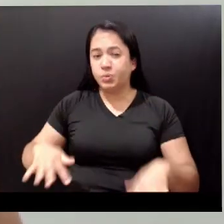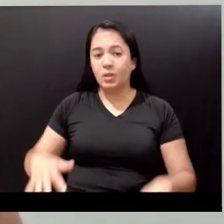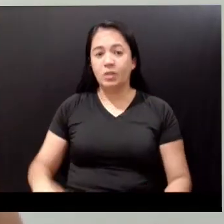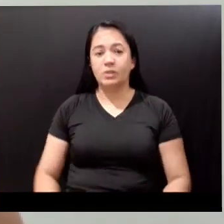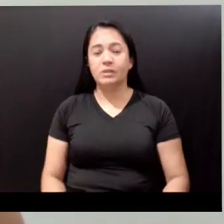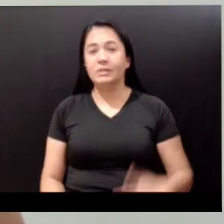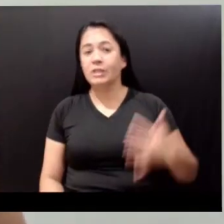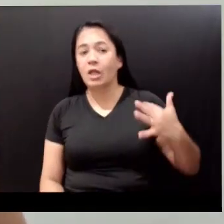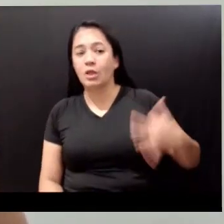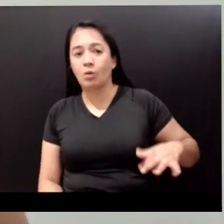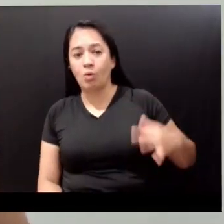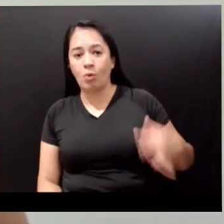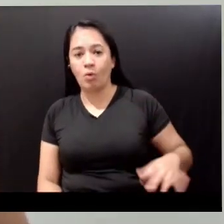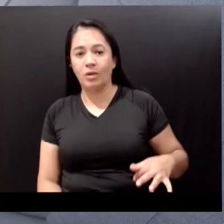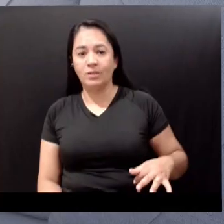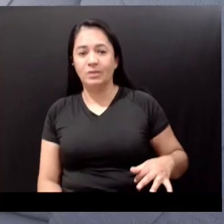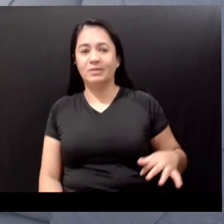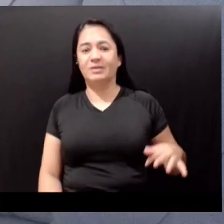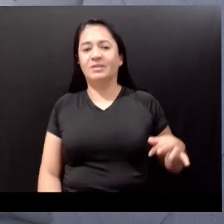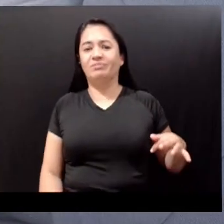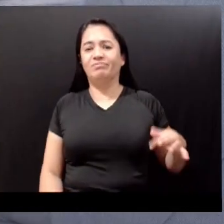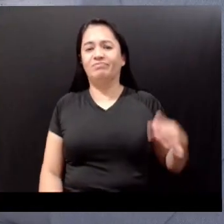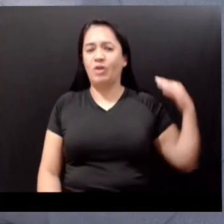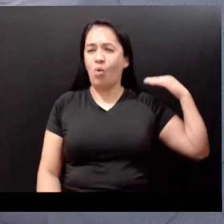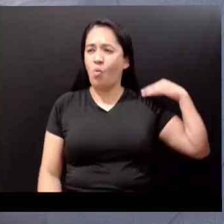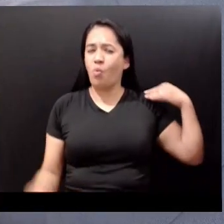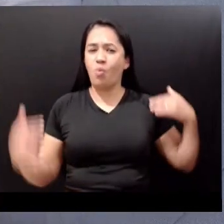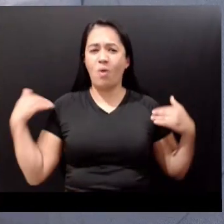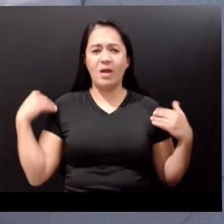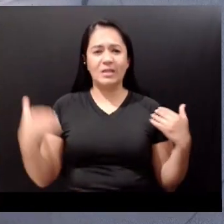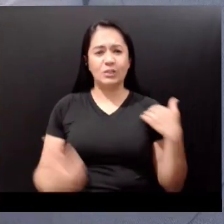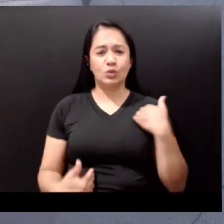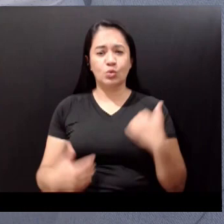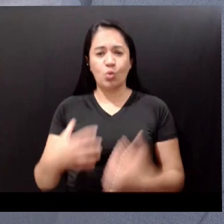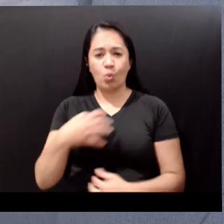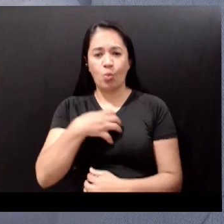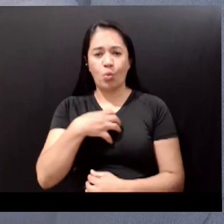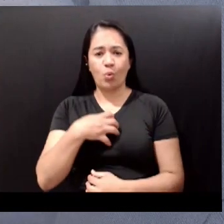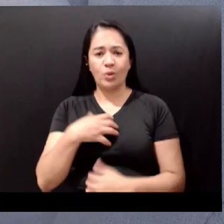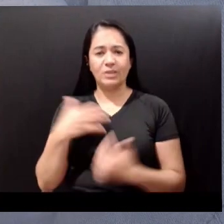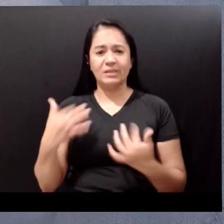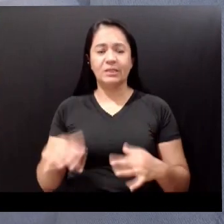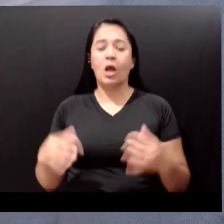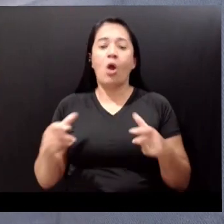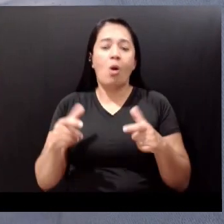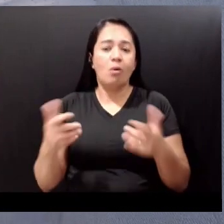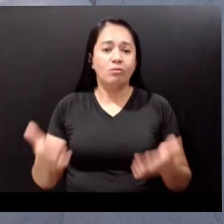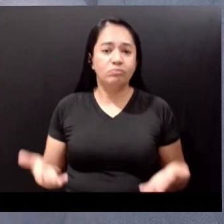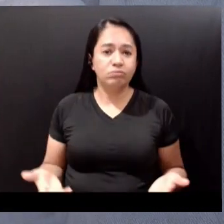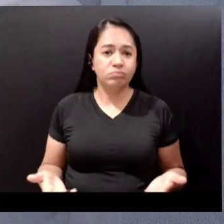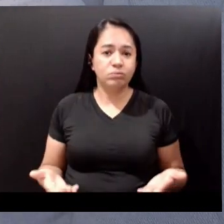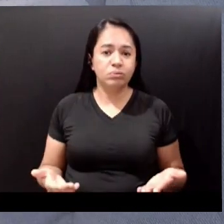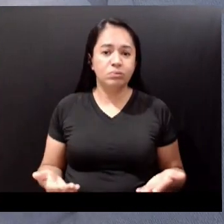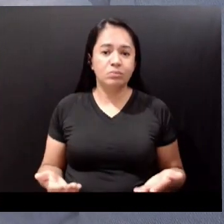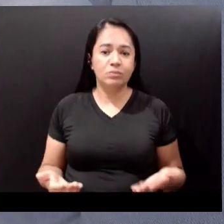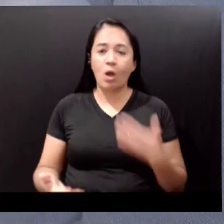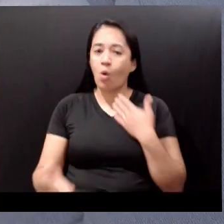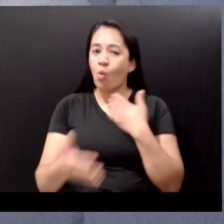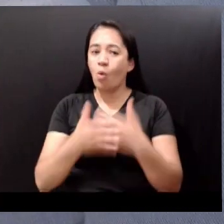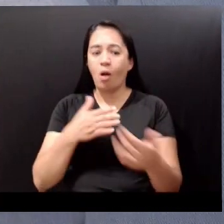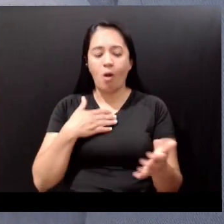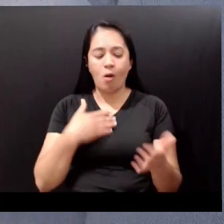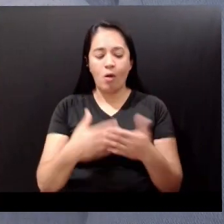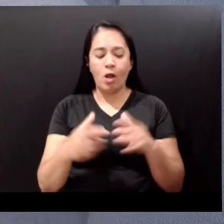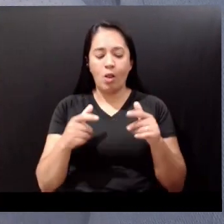uma síndrome dolorosa. Então, é uma condição em que a pessoa sente dor. Dor aonde? A dor pode acontecer